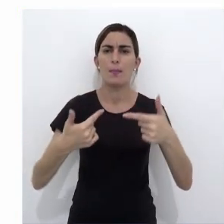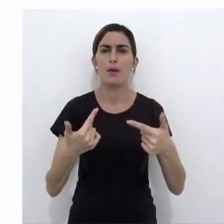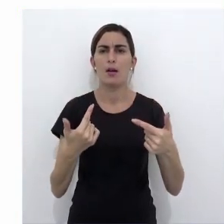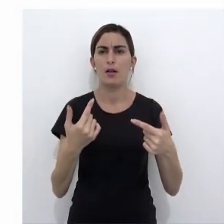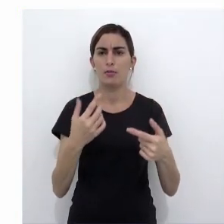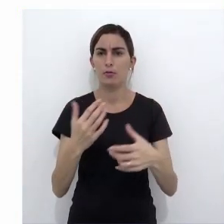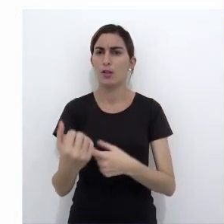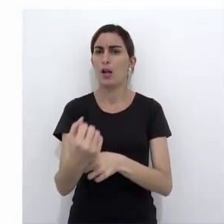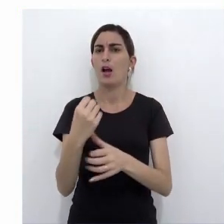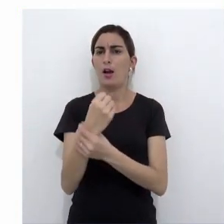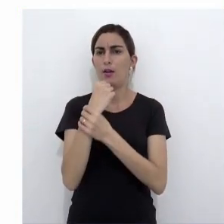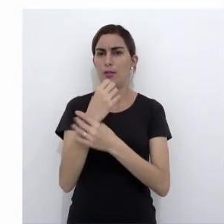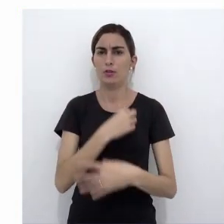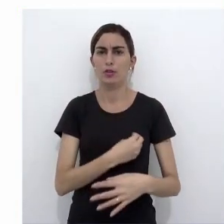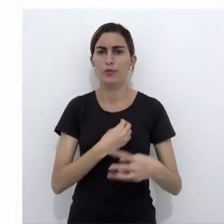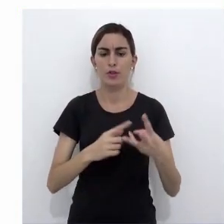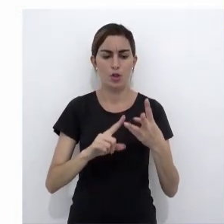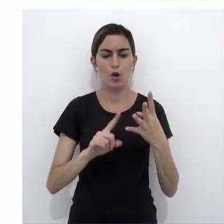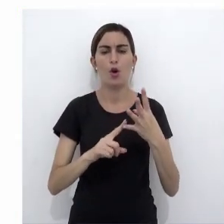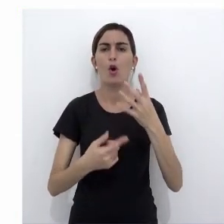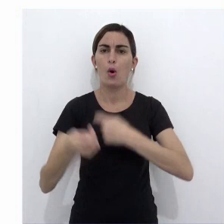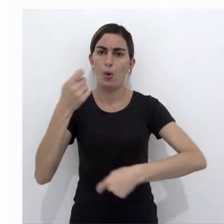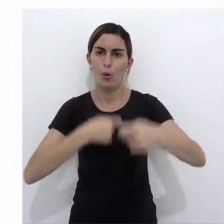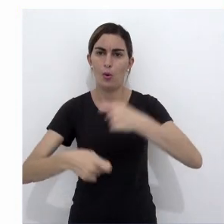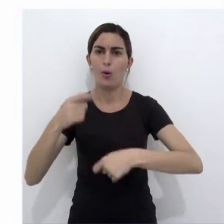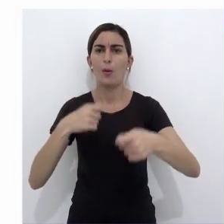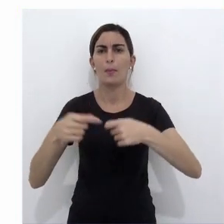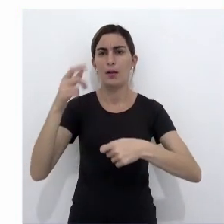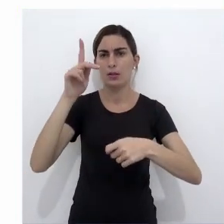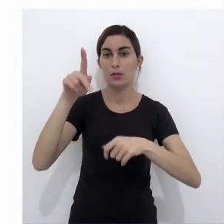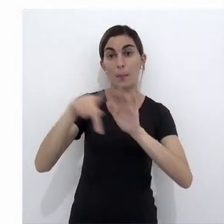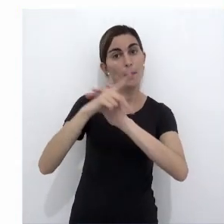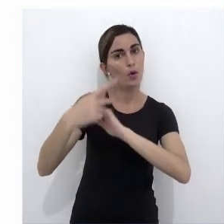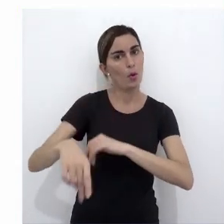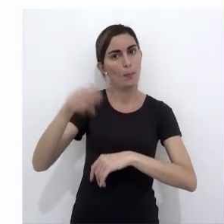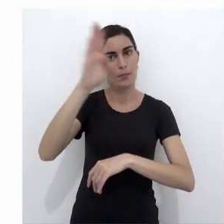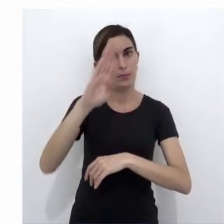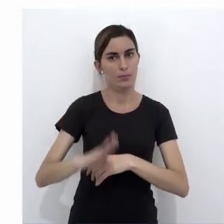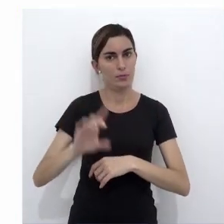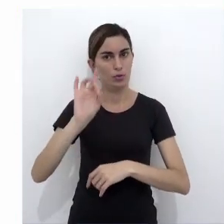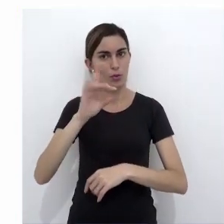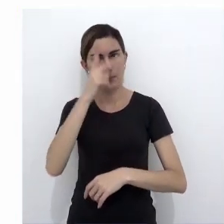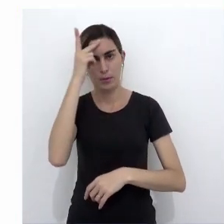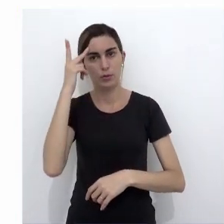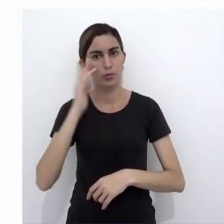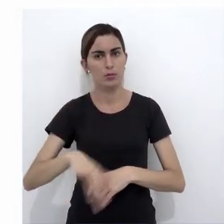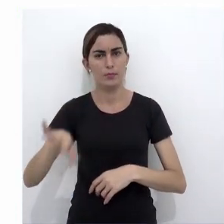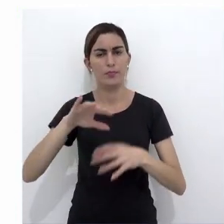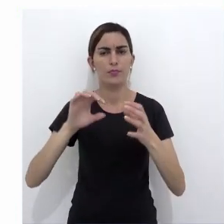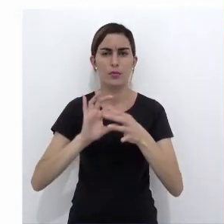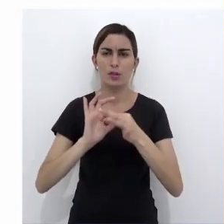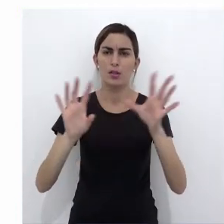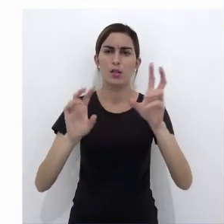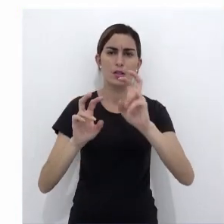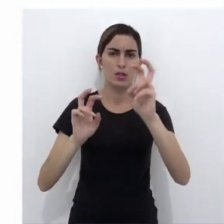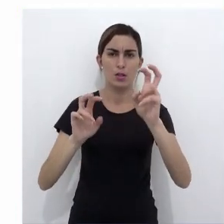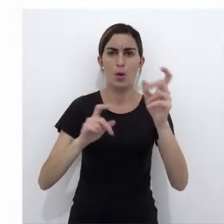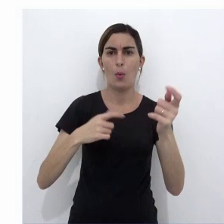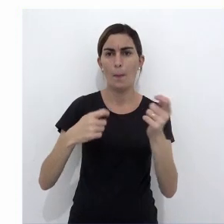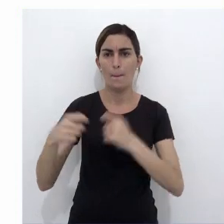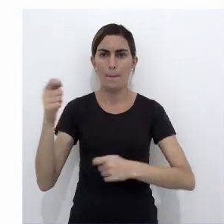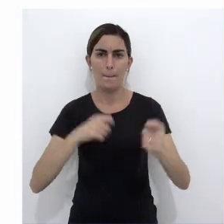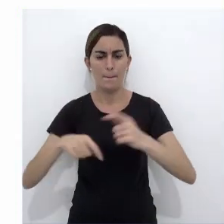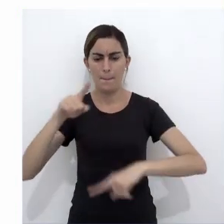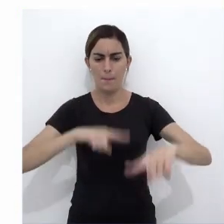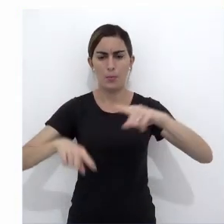de vida. 4. O comércio a retalho só para cidadãos brasileiros. E a extinção do poder